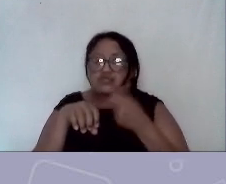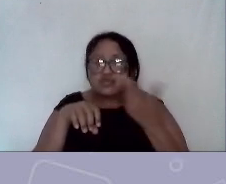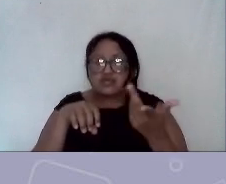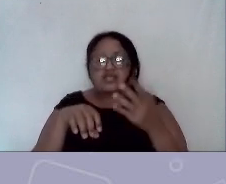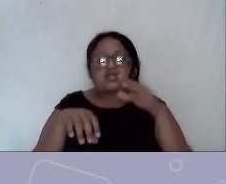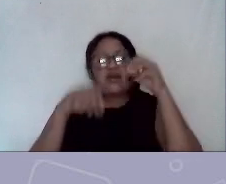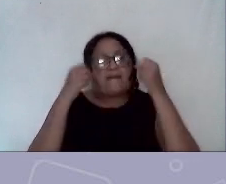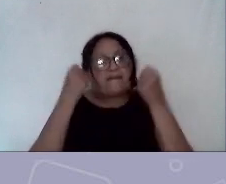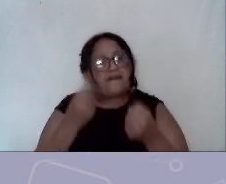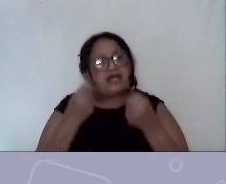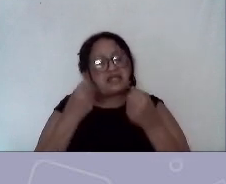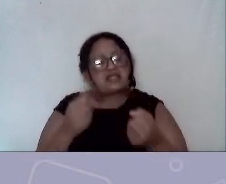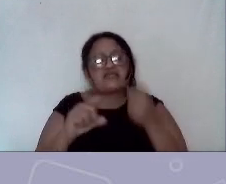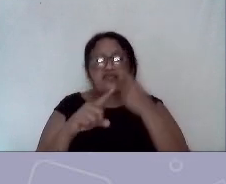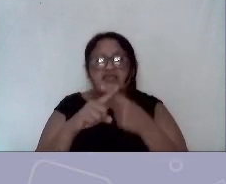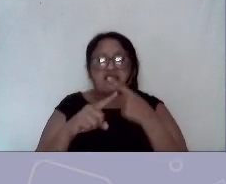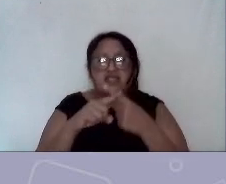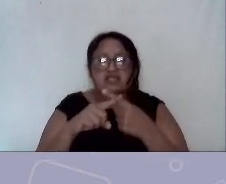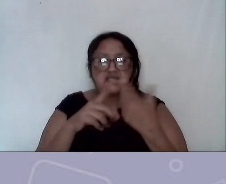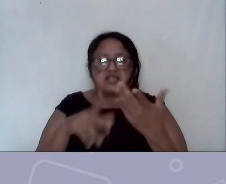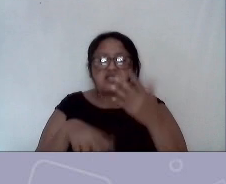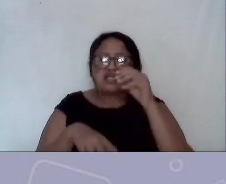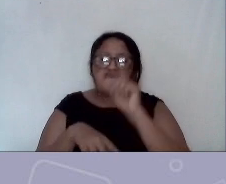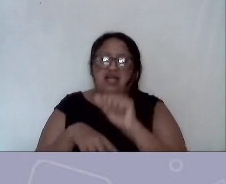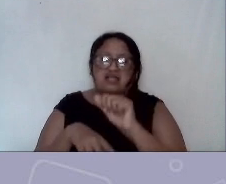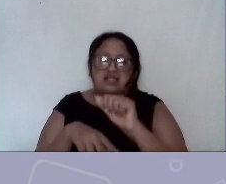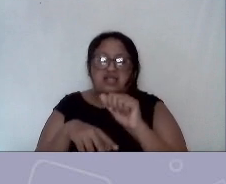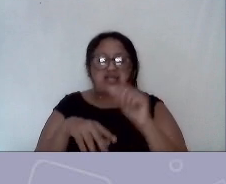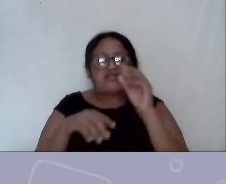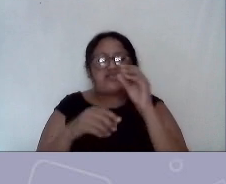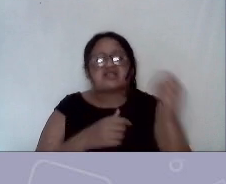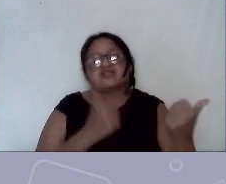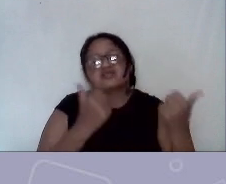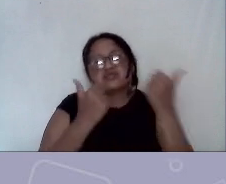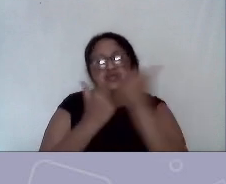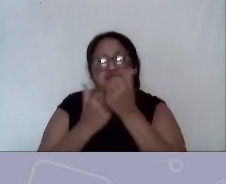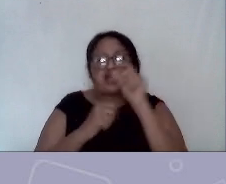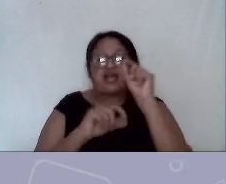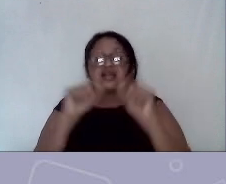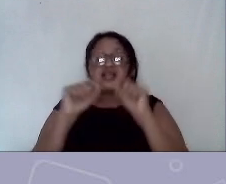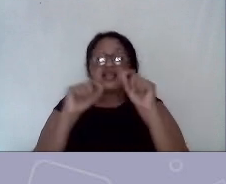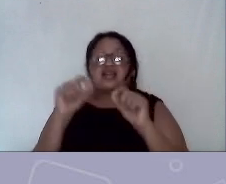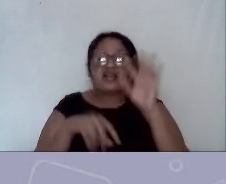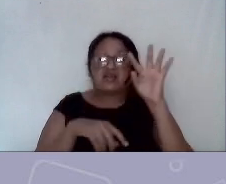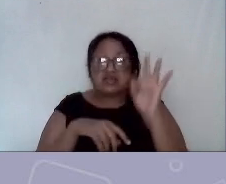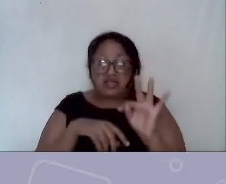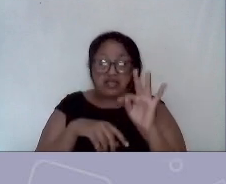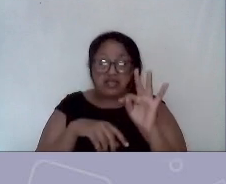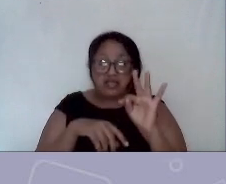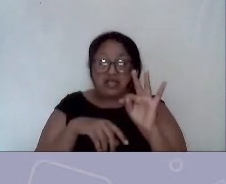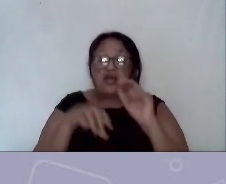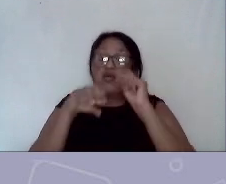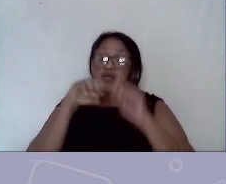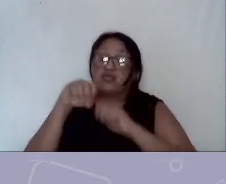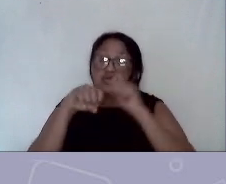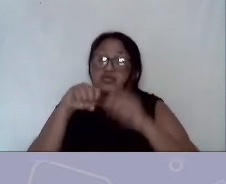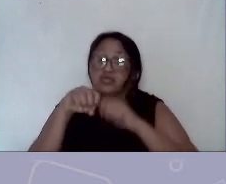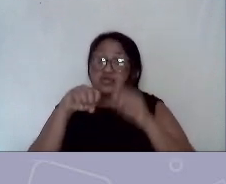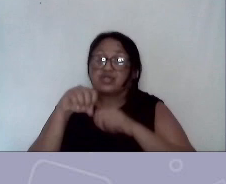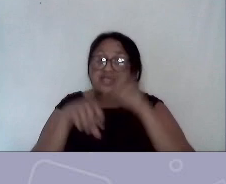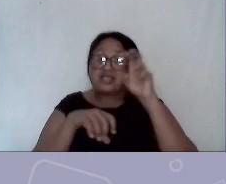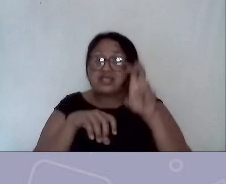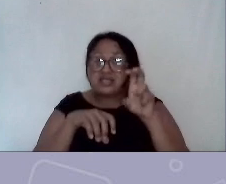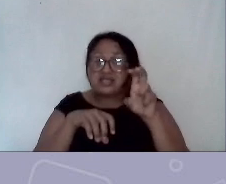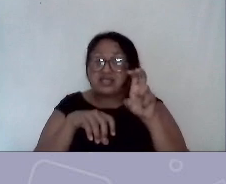vezes aceleração e aí a gente vai substituir quem é a força T o enunciado diz que o motor aplica uma força de 5